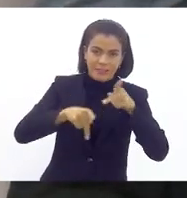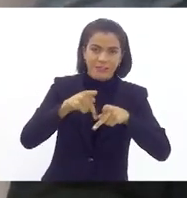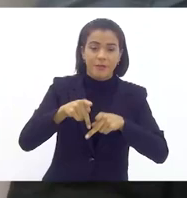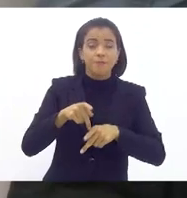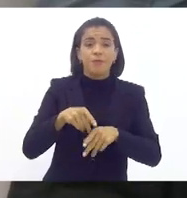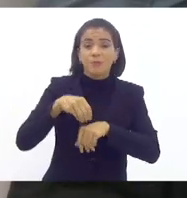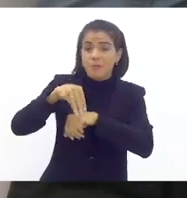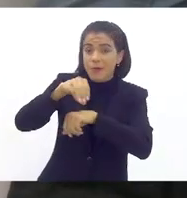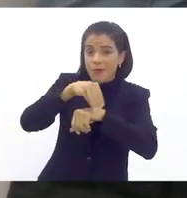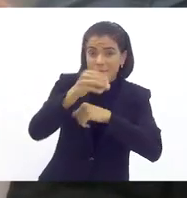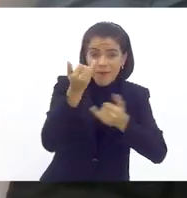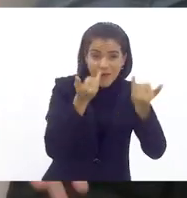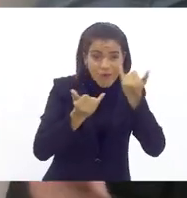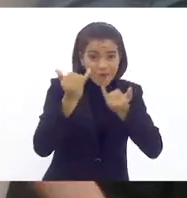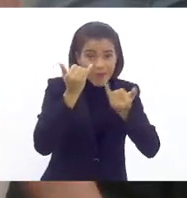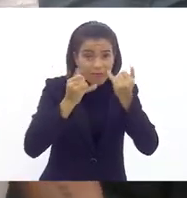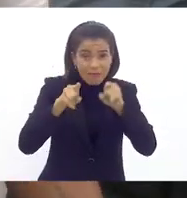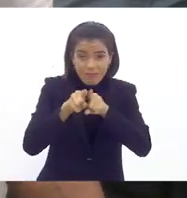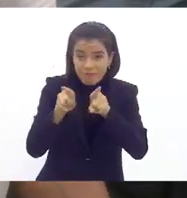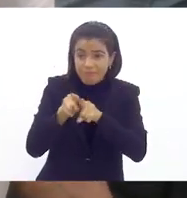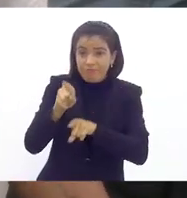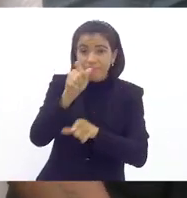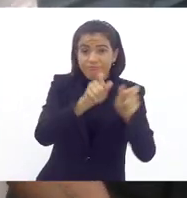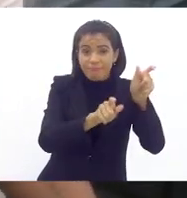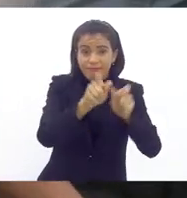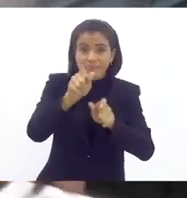para colocar para vocês quem estiver